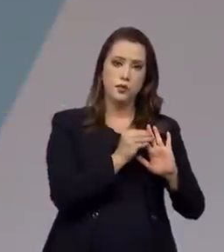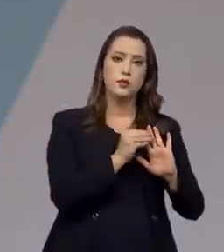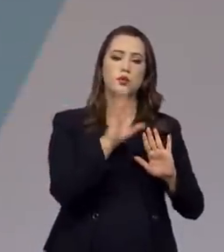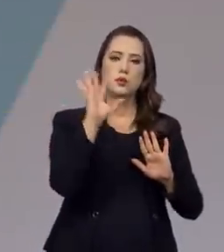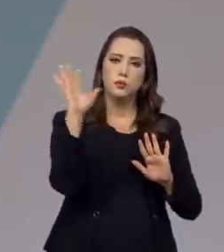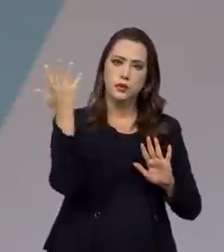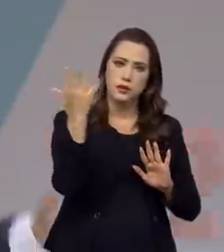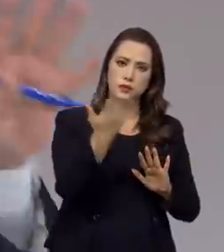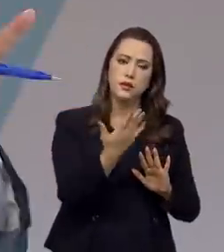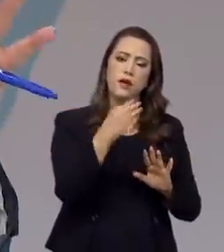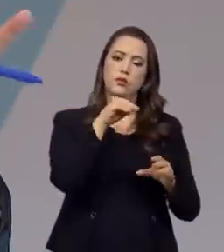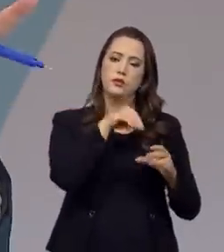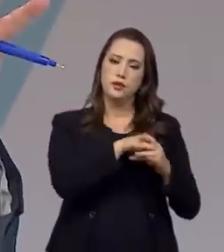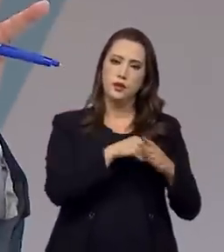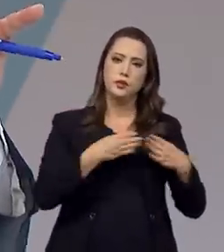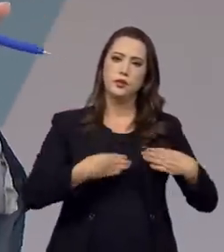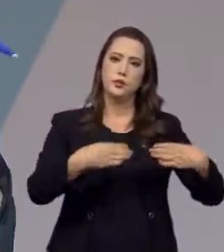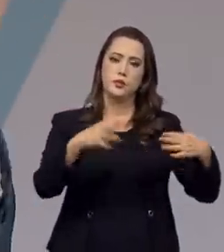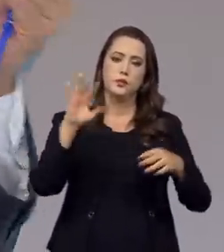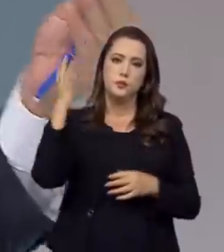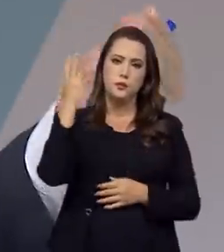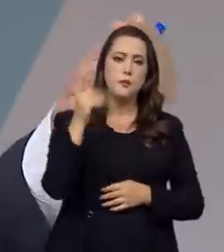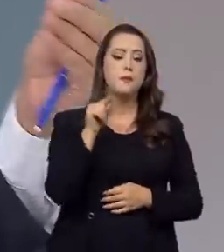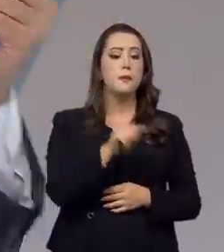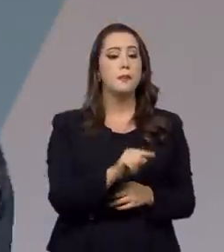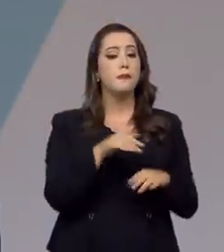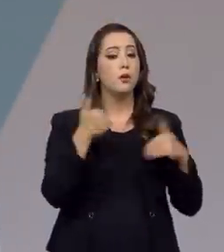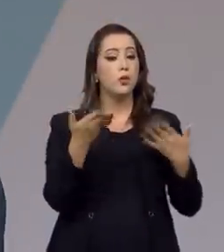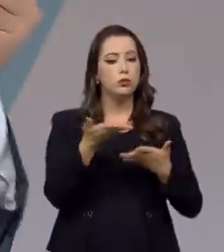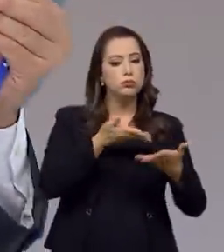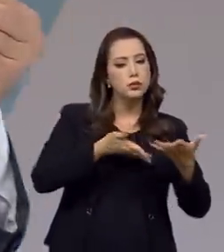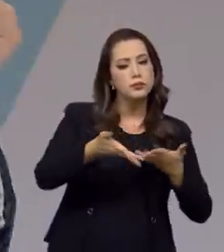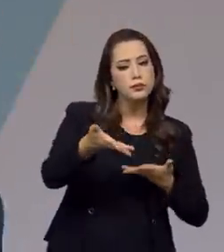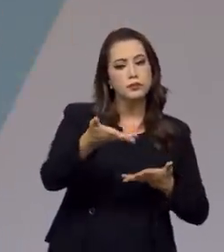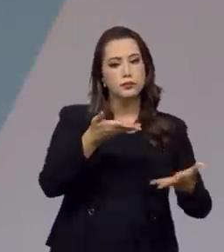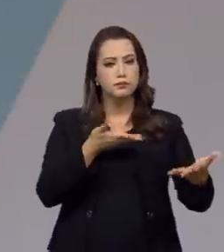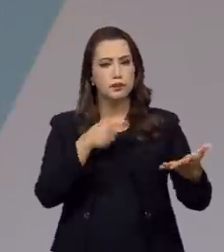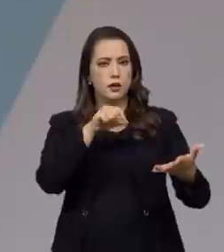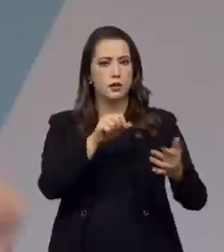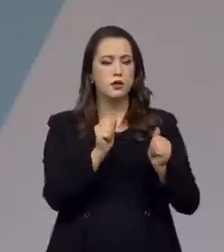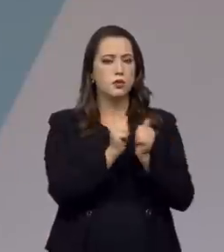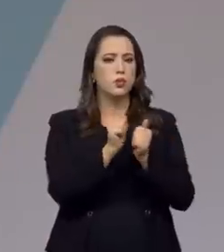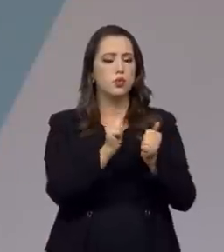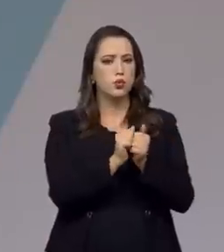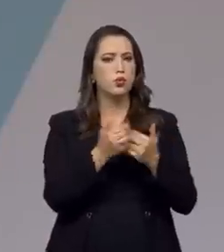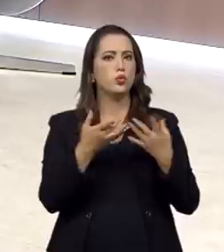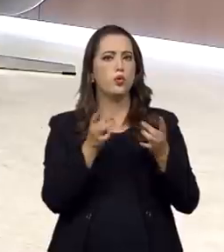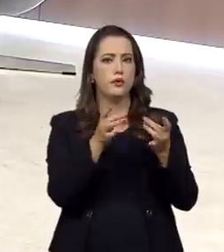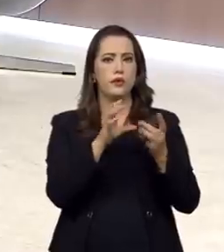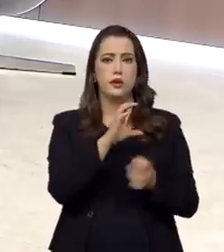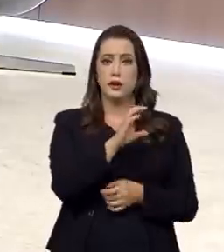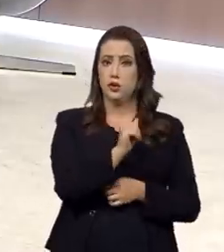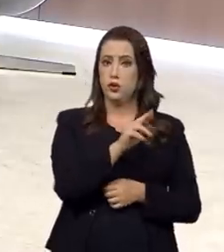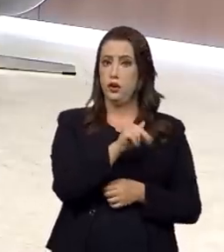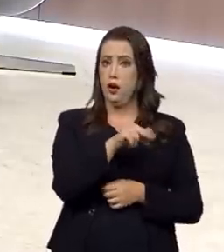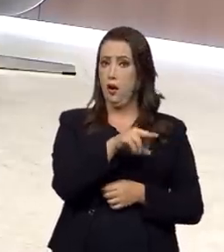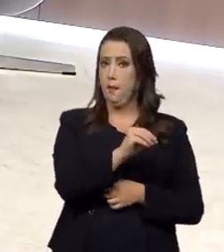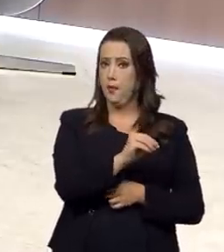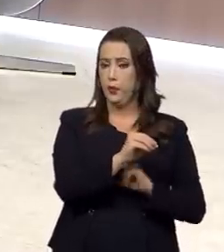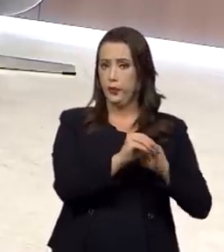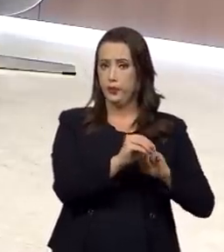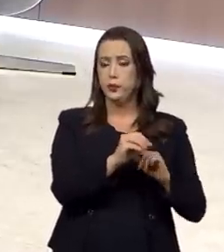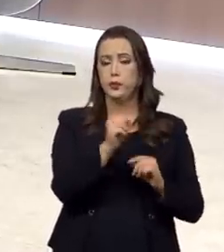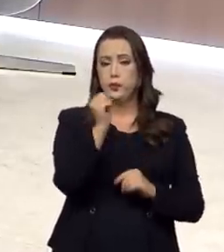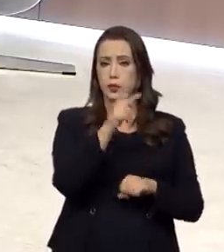Ministério do meio ambiente de uma certa a farmácia secretaria Qual que é a relação que ela tem com o mercado de carbono do país quando